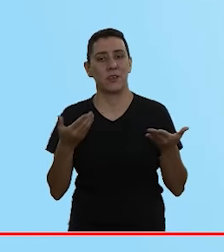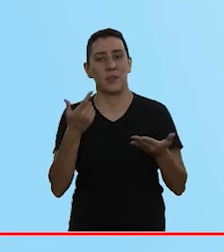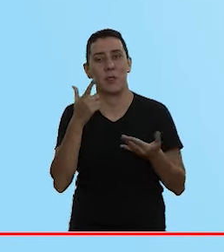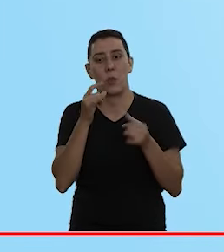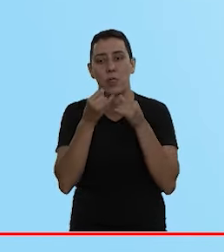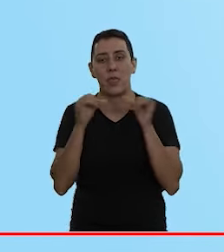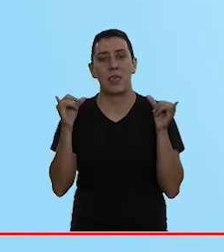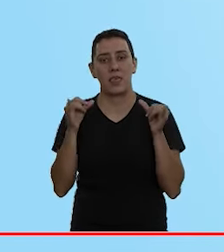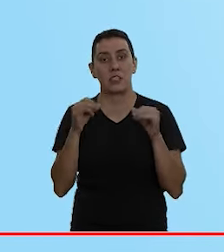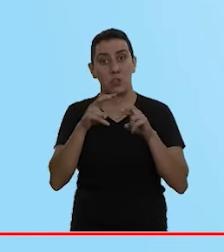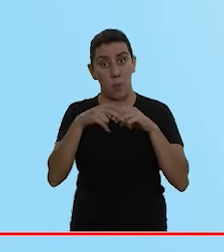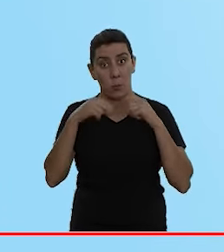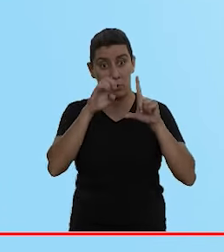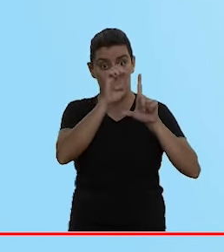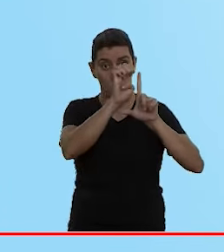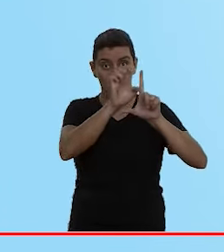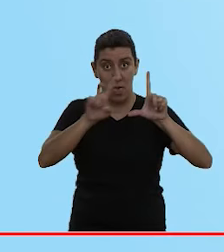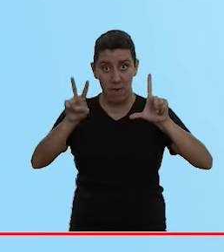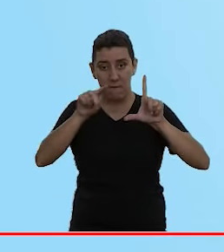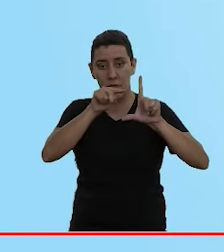esse diagnóstico, tá?